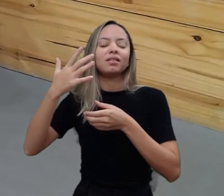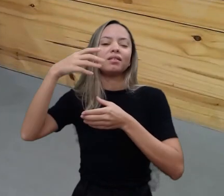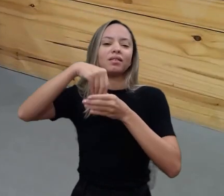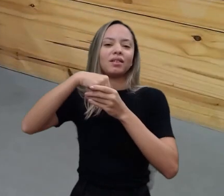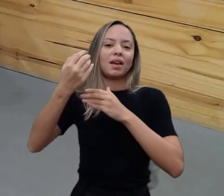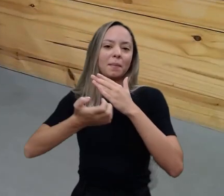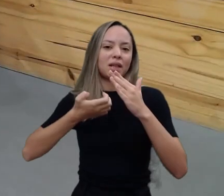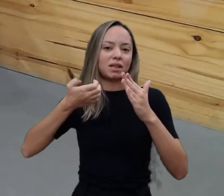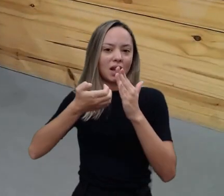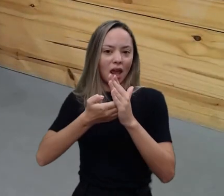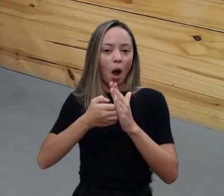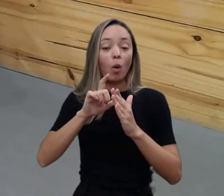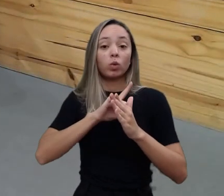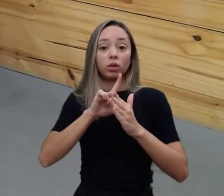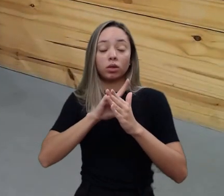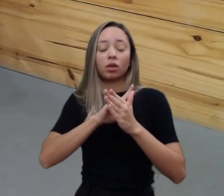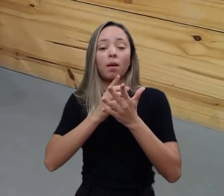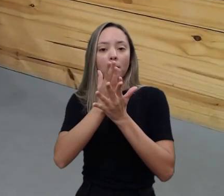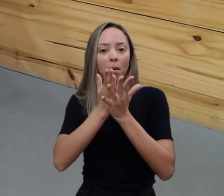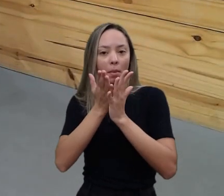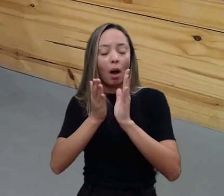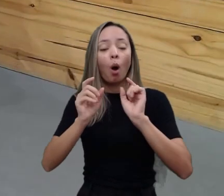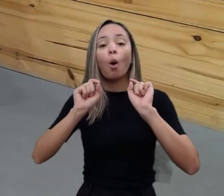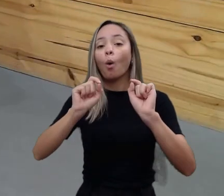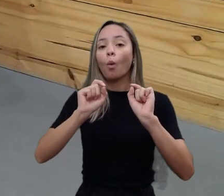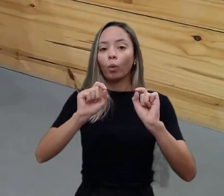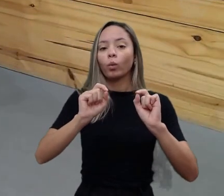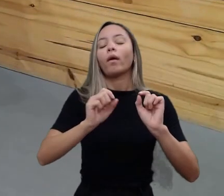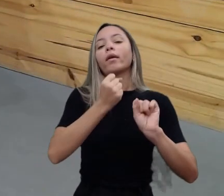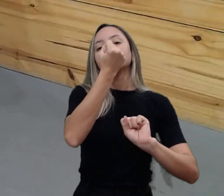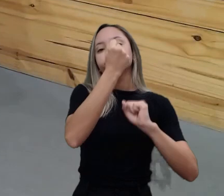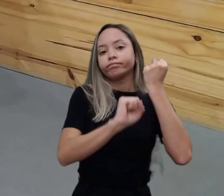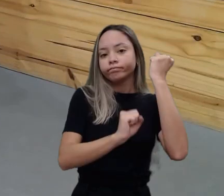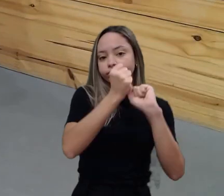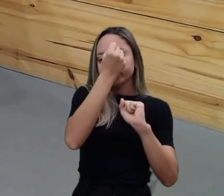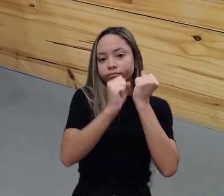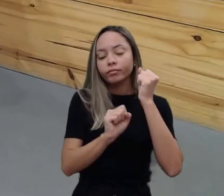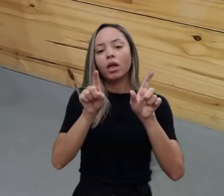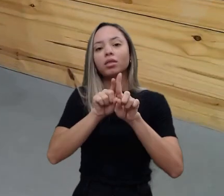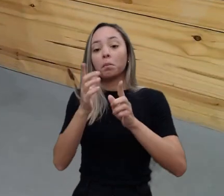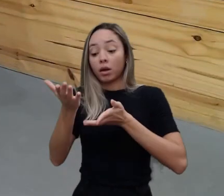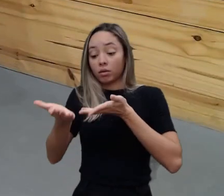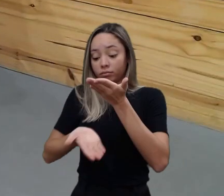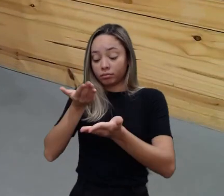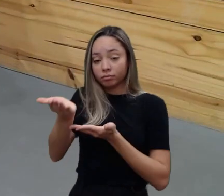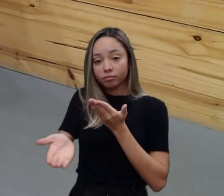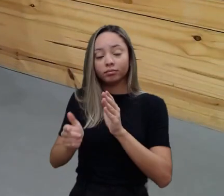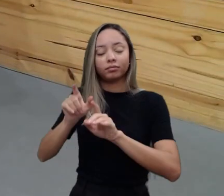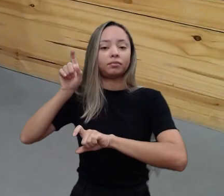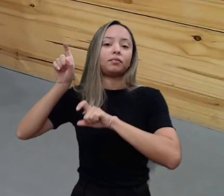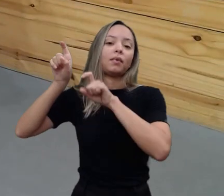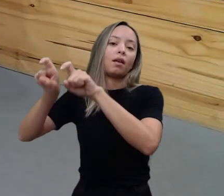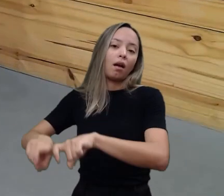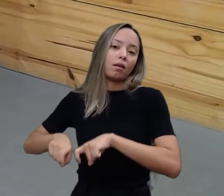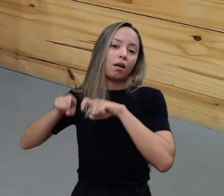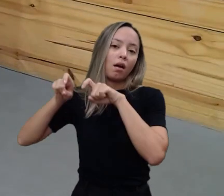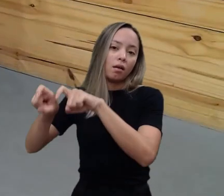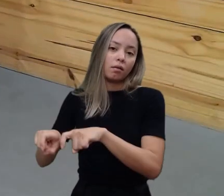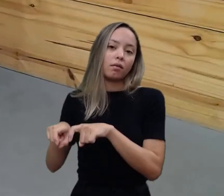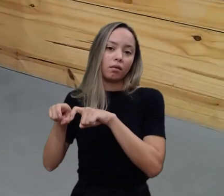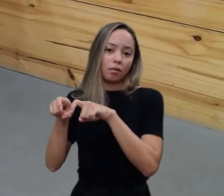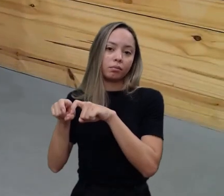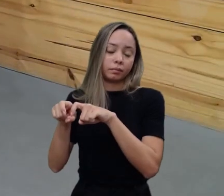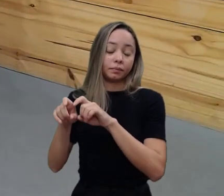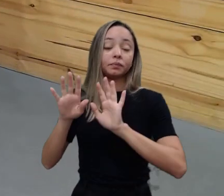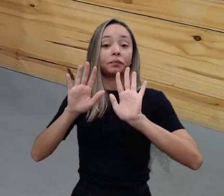em industrial, comercial, prestação de serviço e atividade agrária. Certo. Então